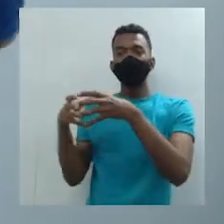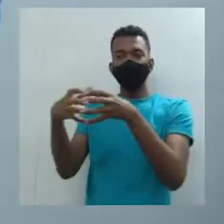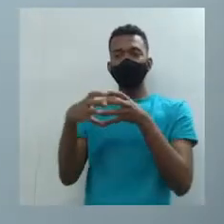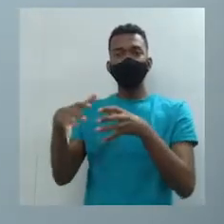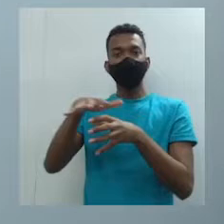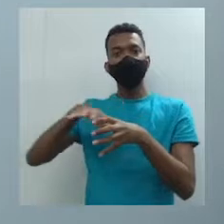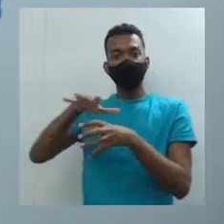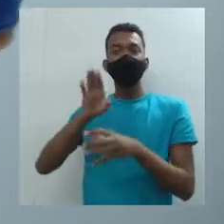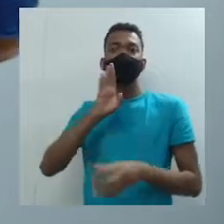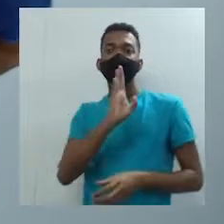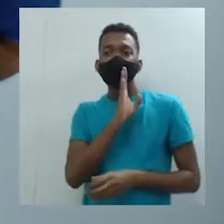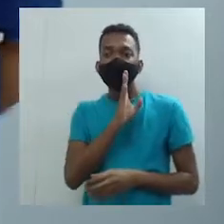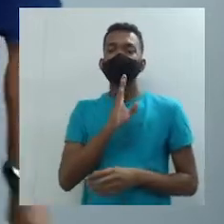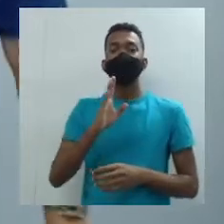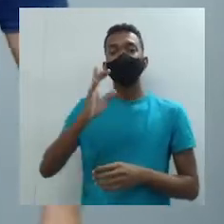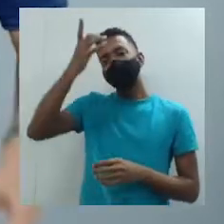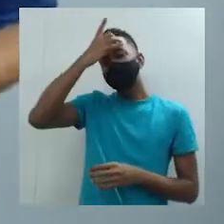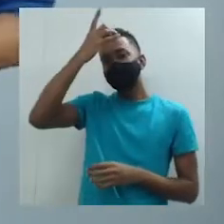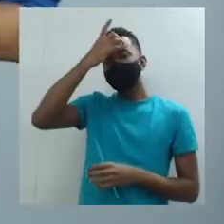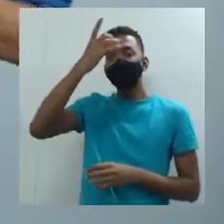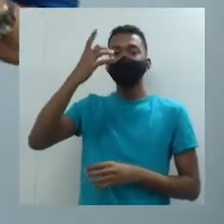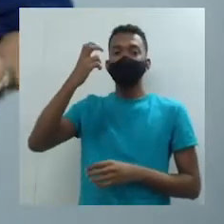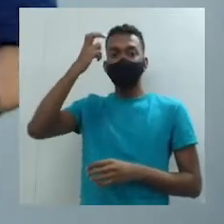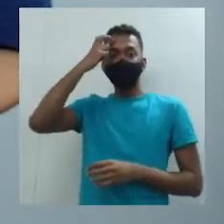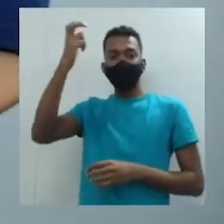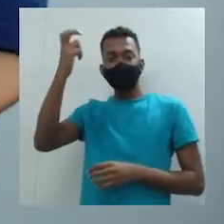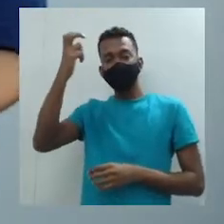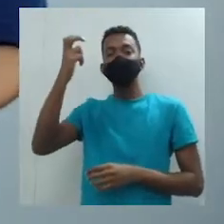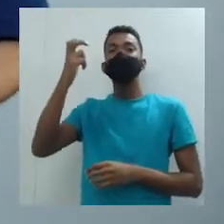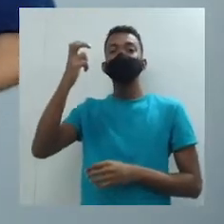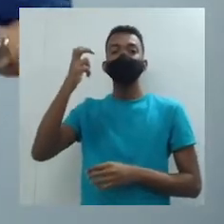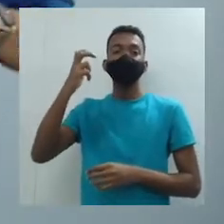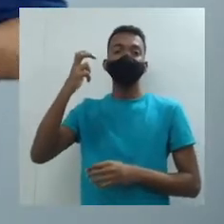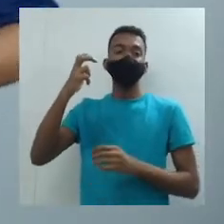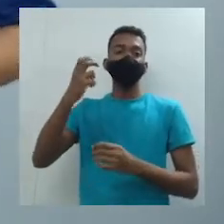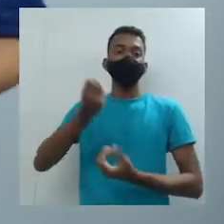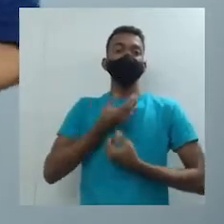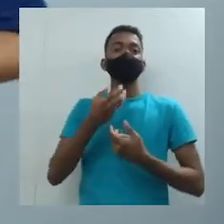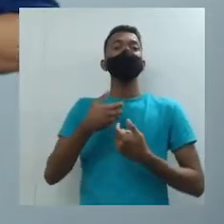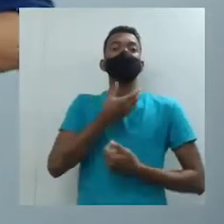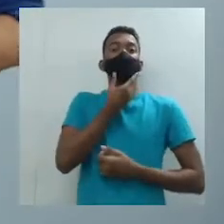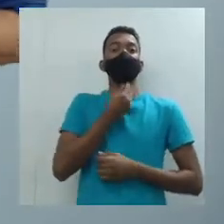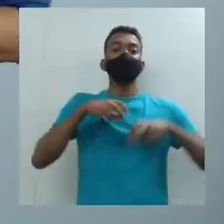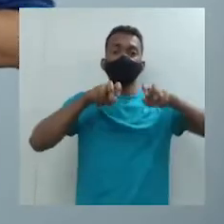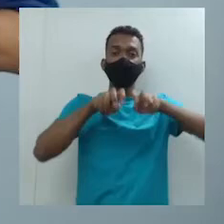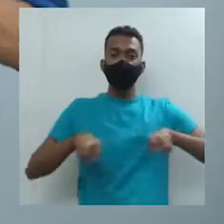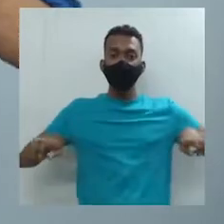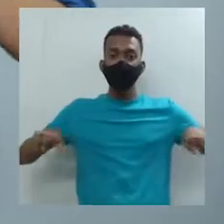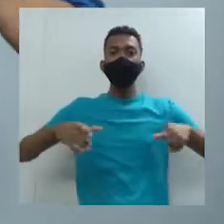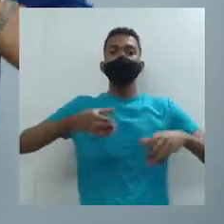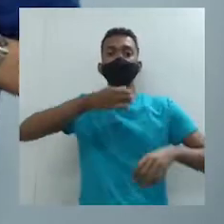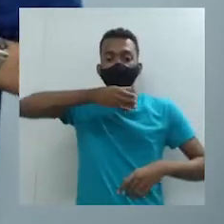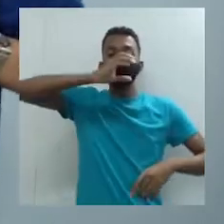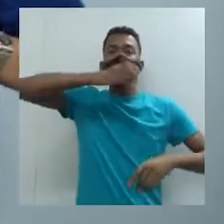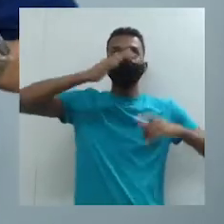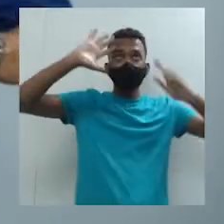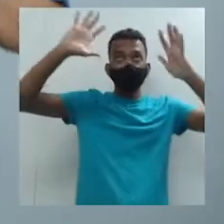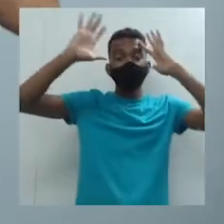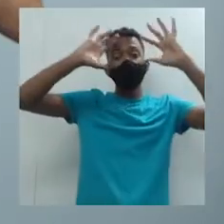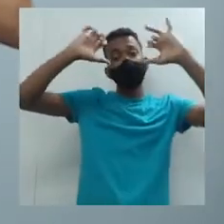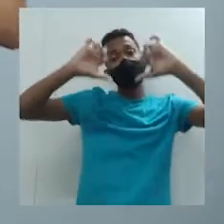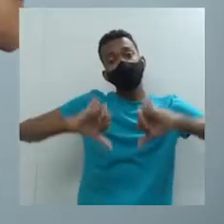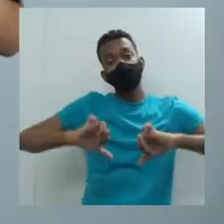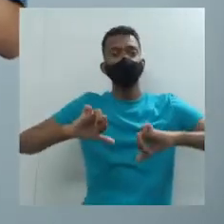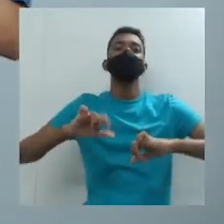intelectual pernambucana, recifense sobretudo. Eu acho que os próprios versos já lembravam isso. Homens sentados, chopp, sonhos frustrados.